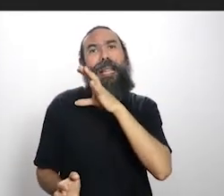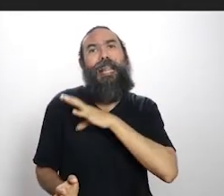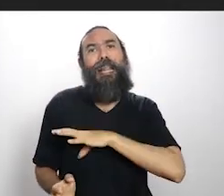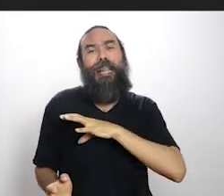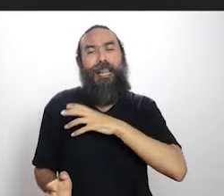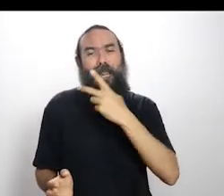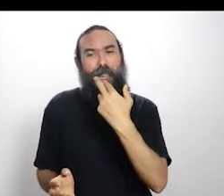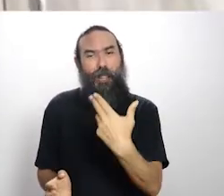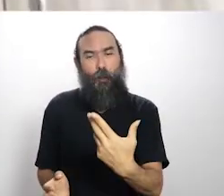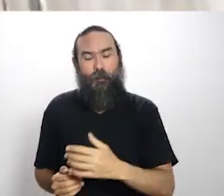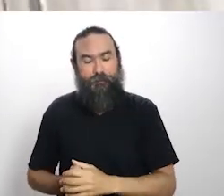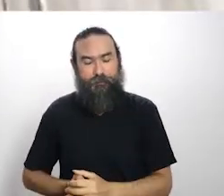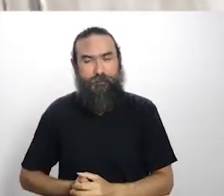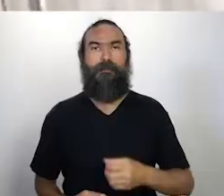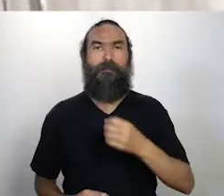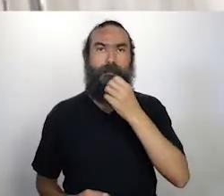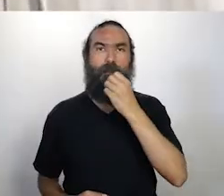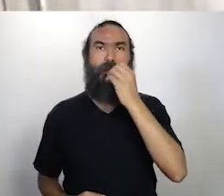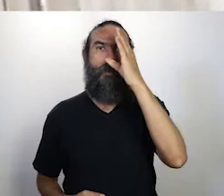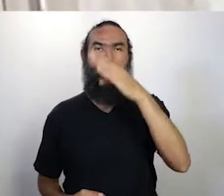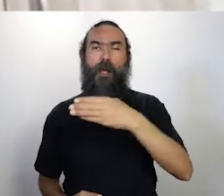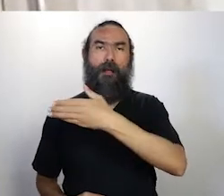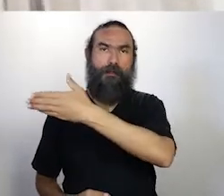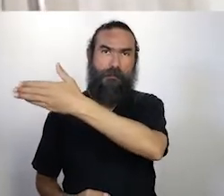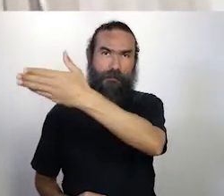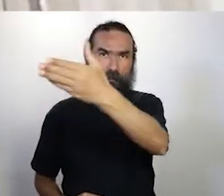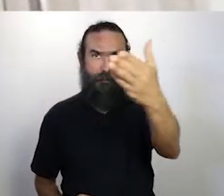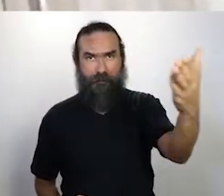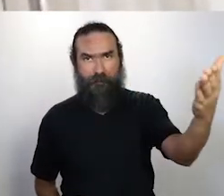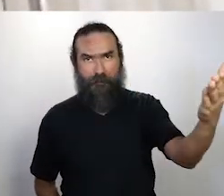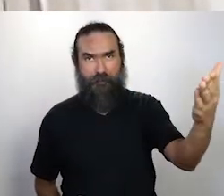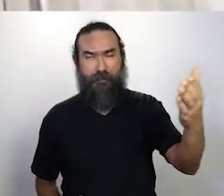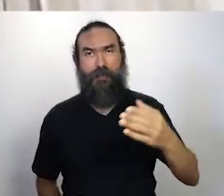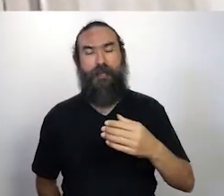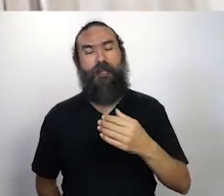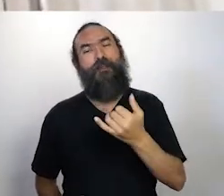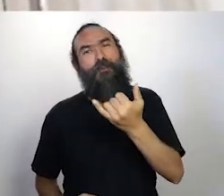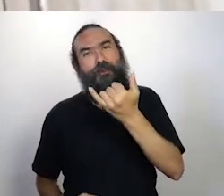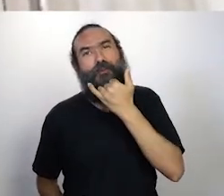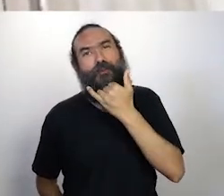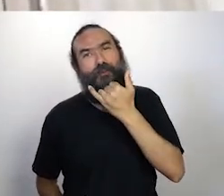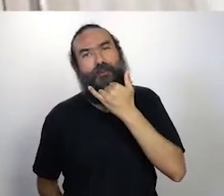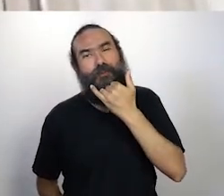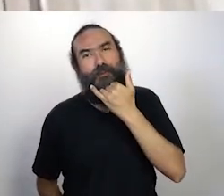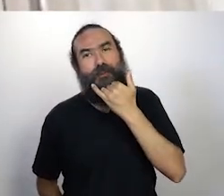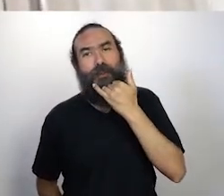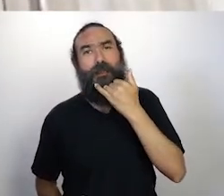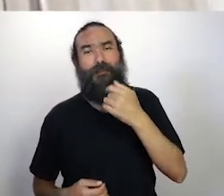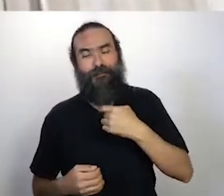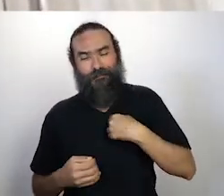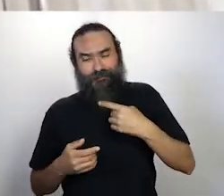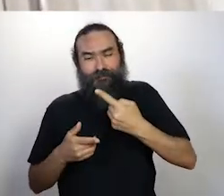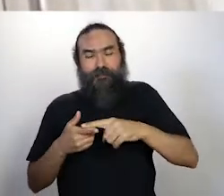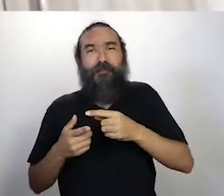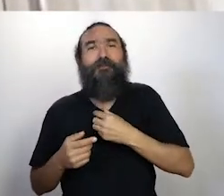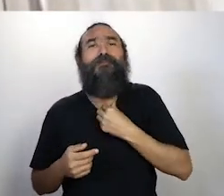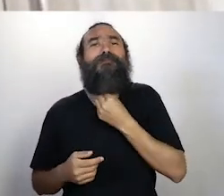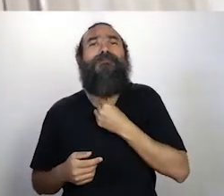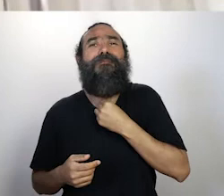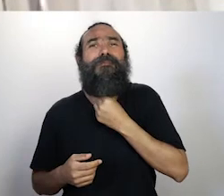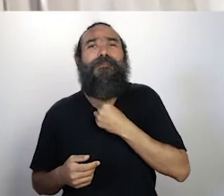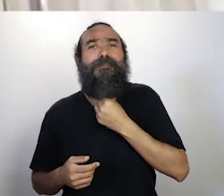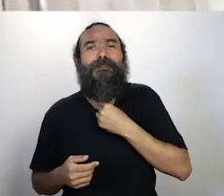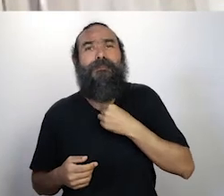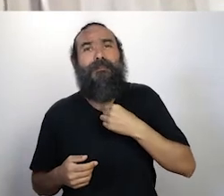Boa tarde a todos e todas. Peço desculpa já antecipado pela minha voz. Não está plenamente estabilizada, estou me